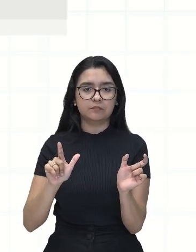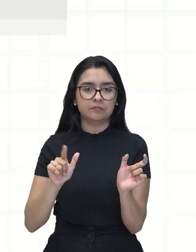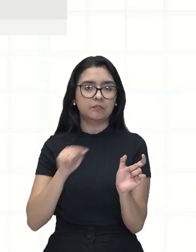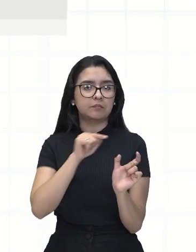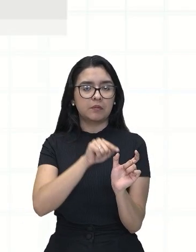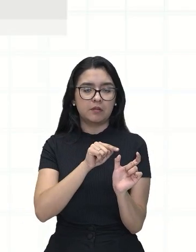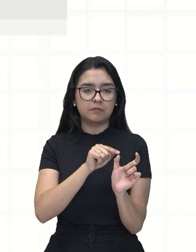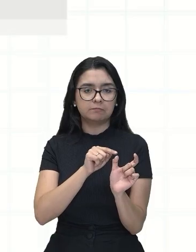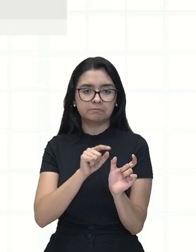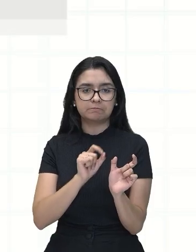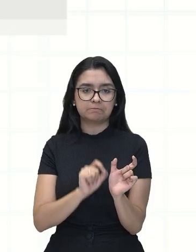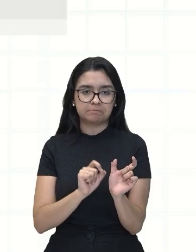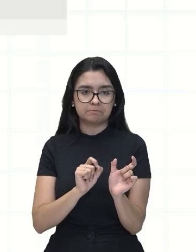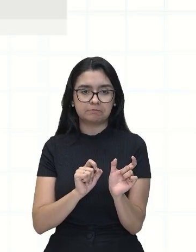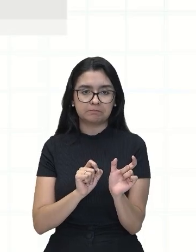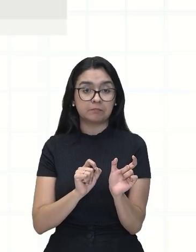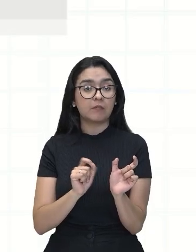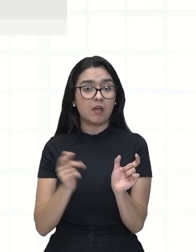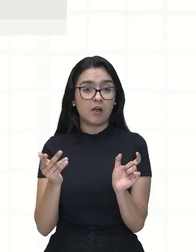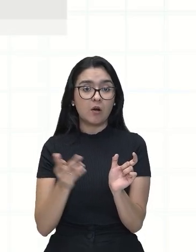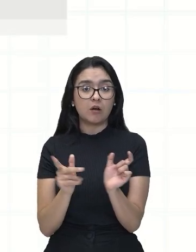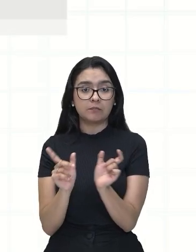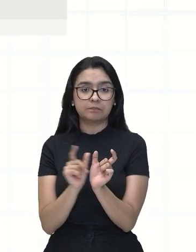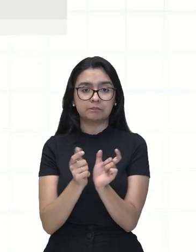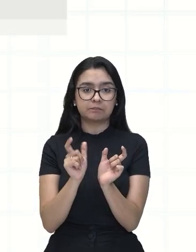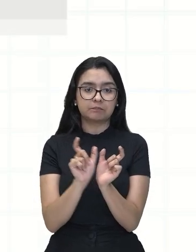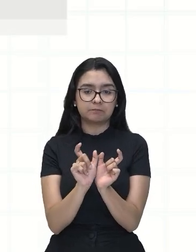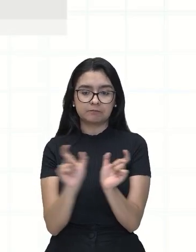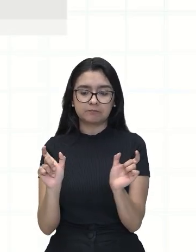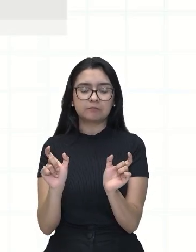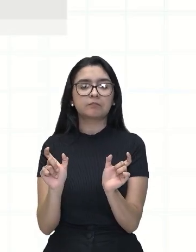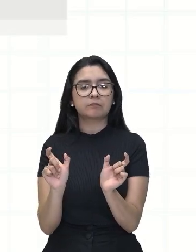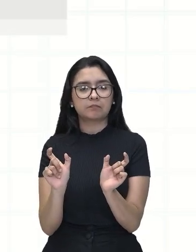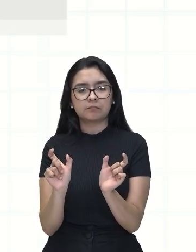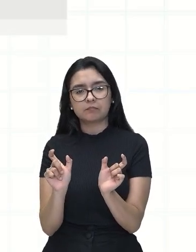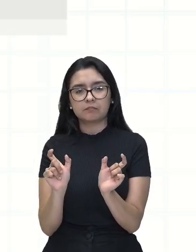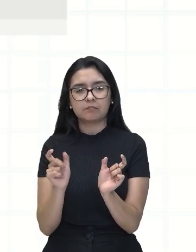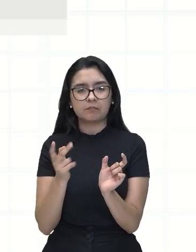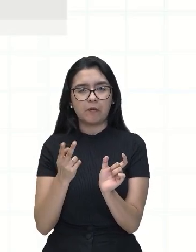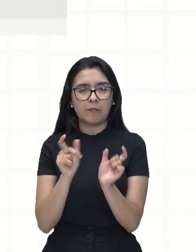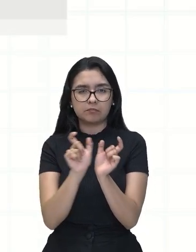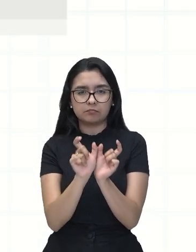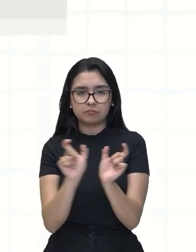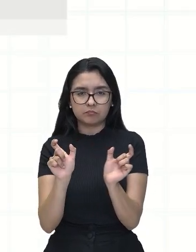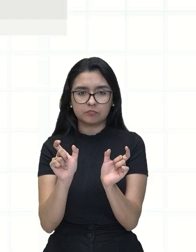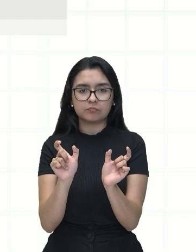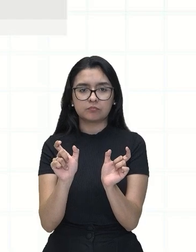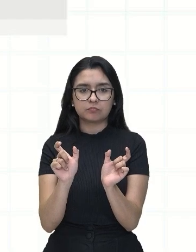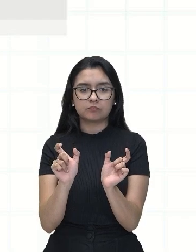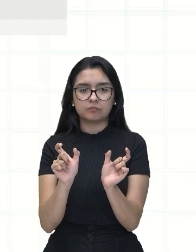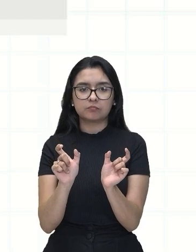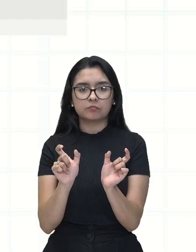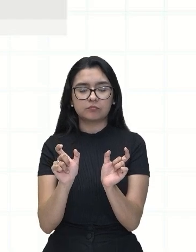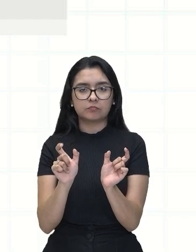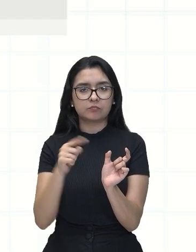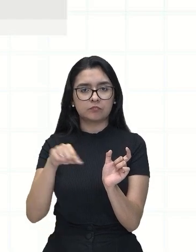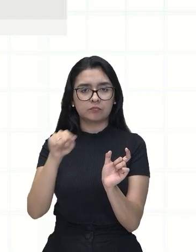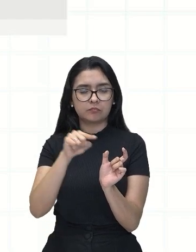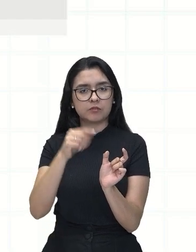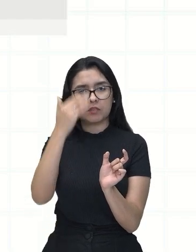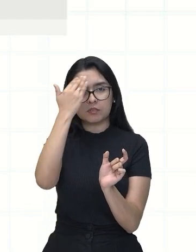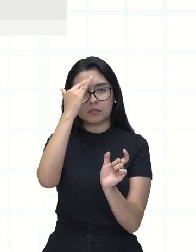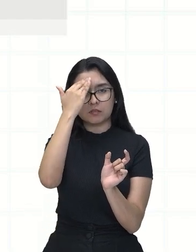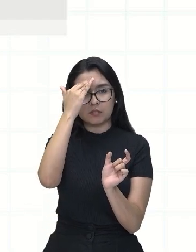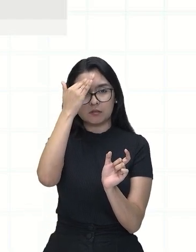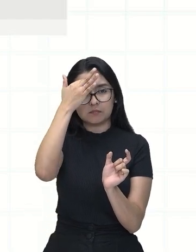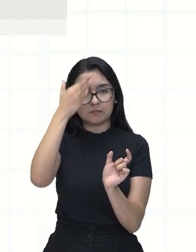joyful, ok? E essa palavrinha aqui, como todas elas, olha, vamos dividir aqui, que é para que vocês